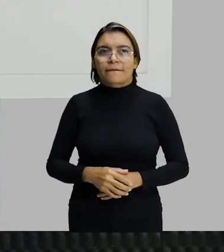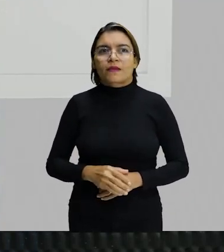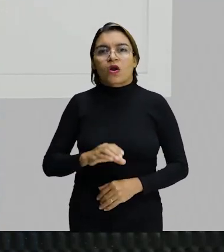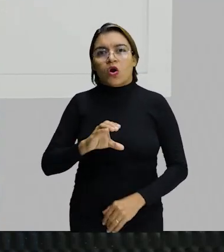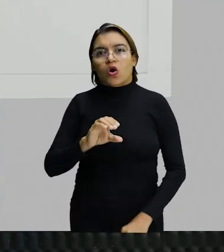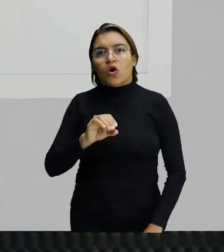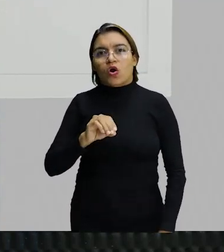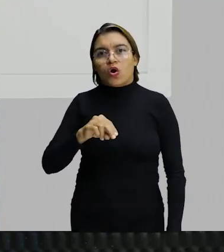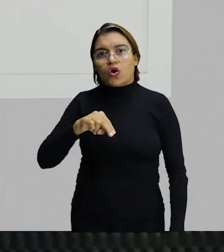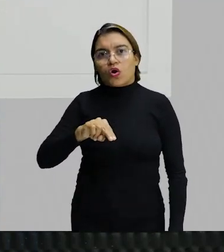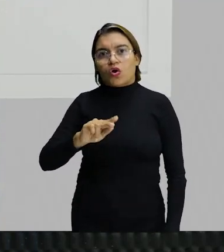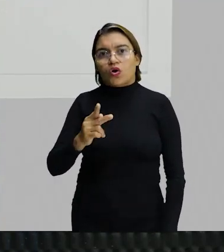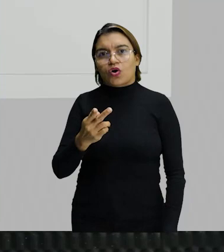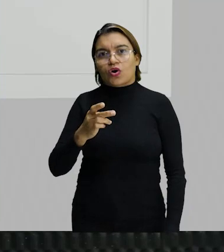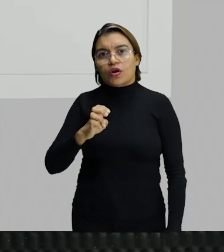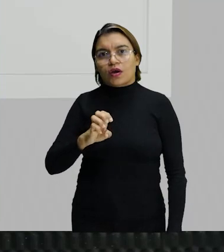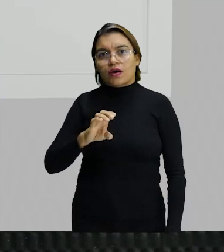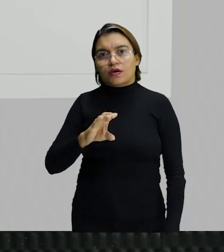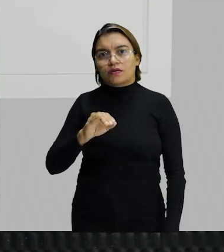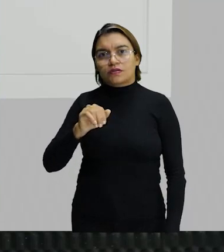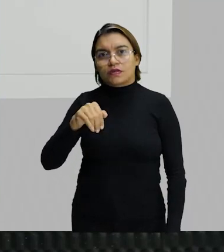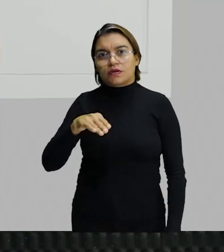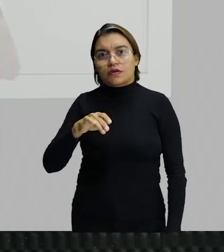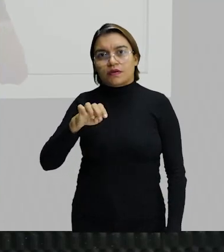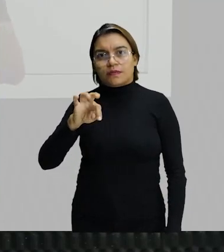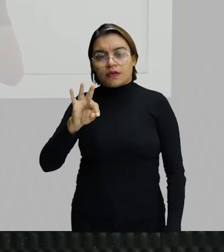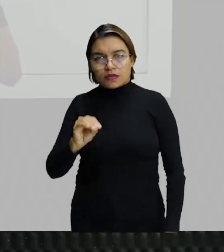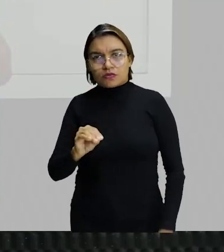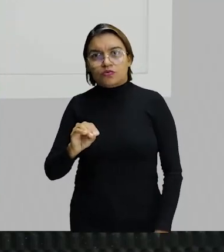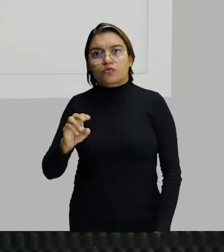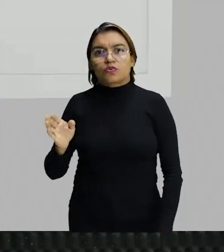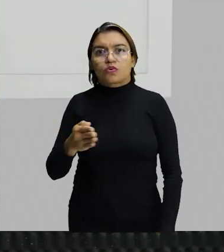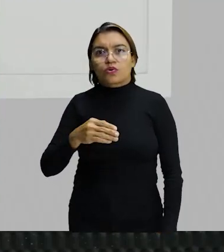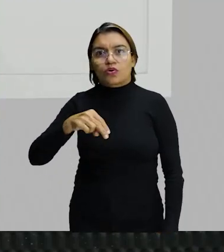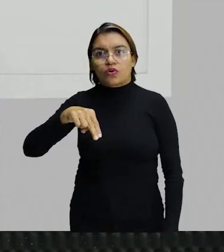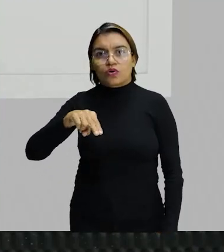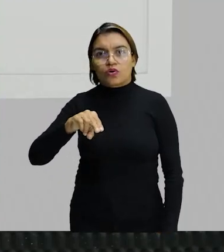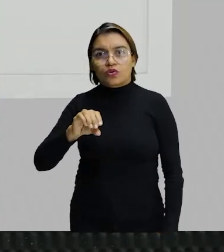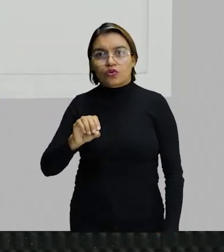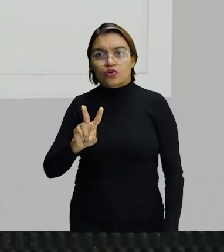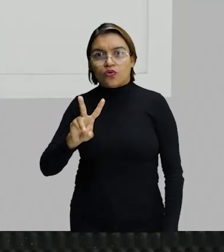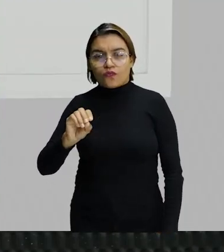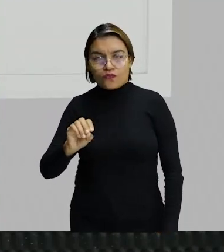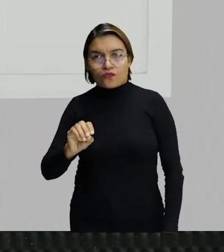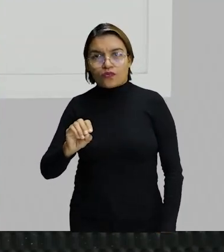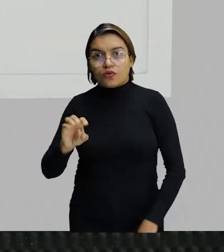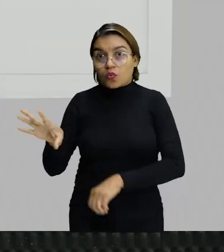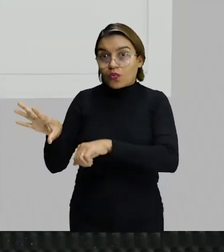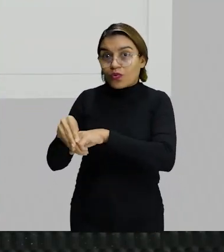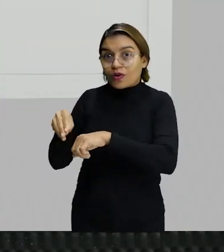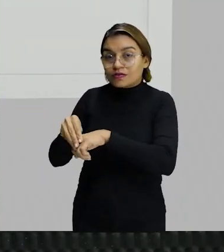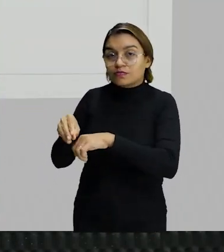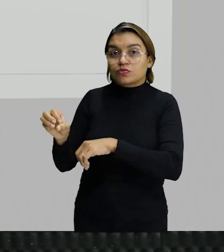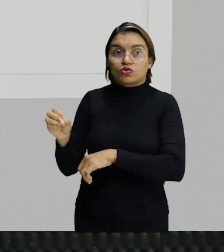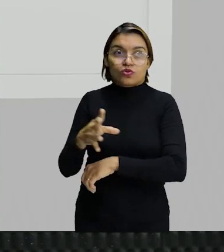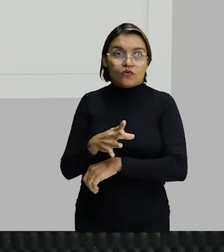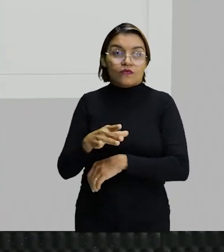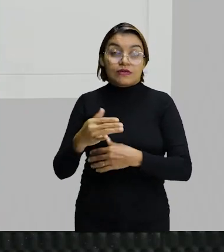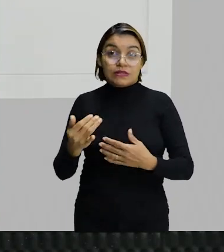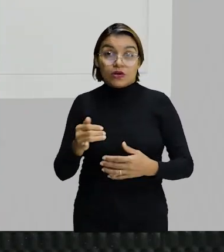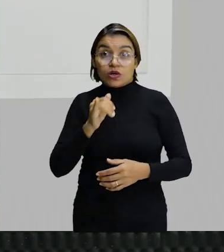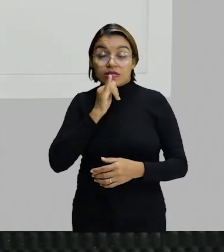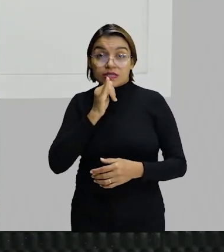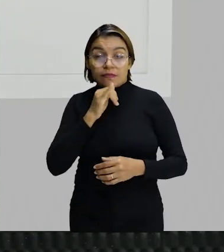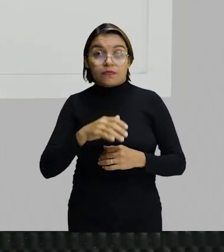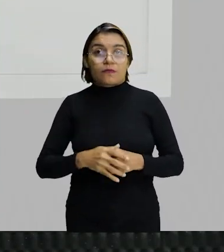novo. Uma característica que a dedução já não tem. A indução, ela me permite avançar,